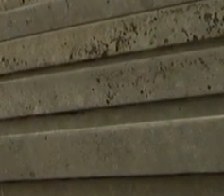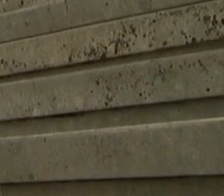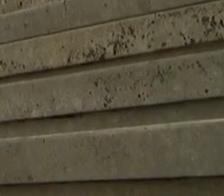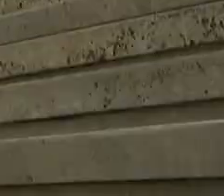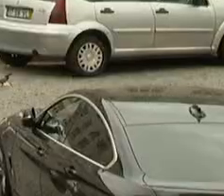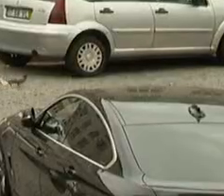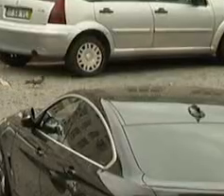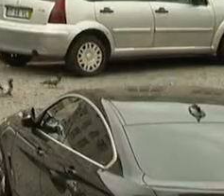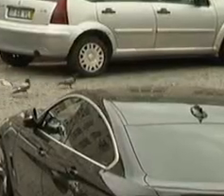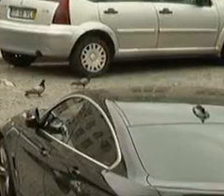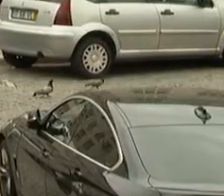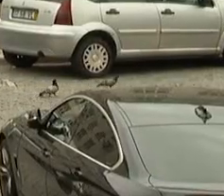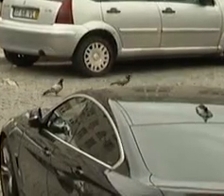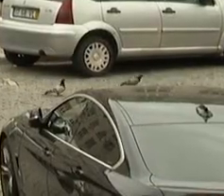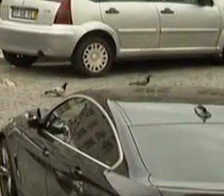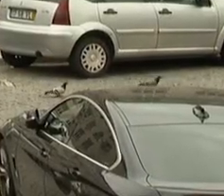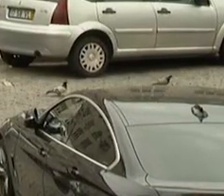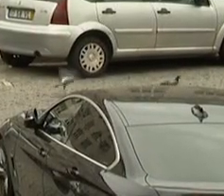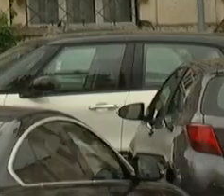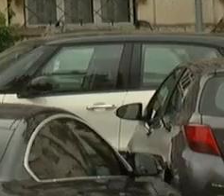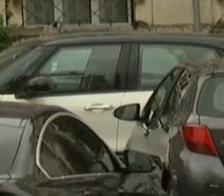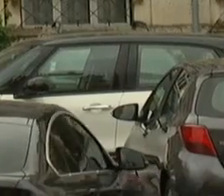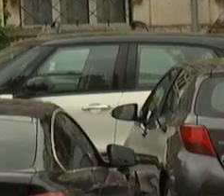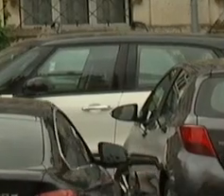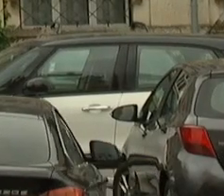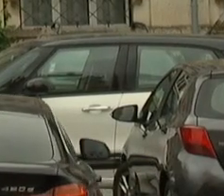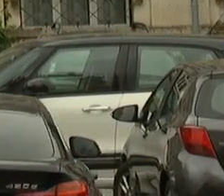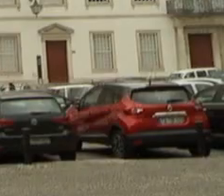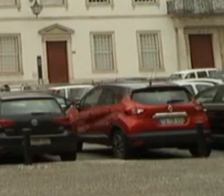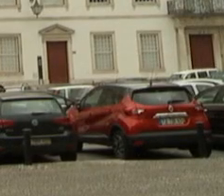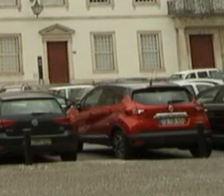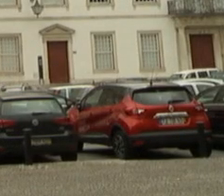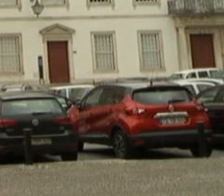pobre am i am ivan e outros roubam